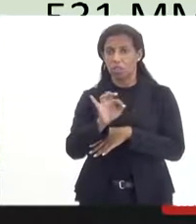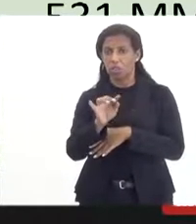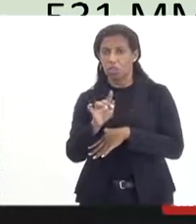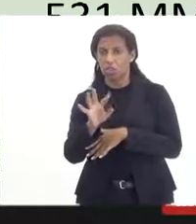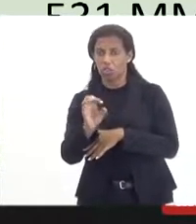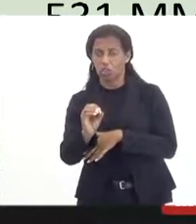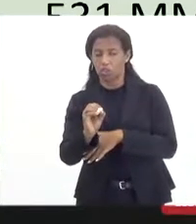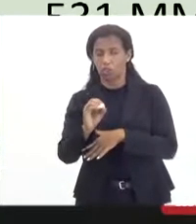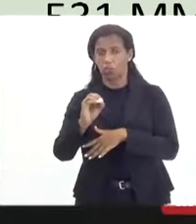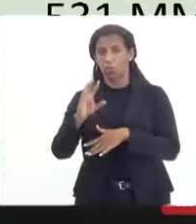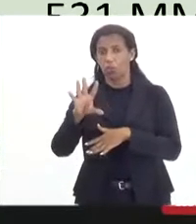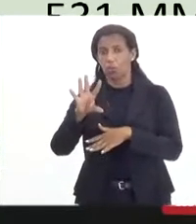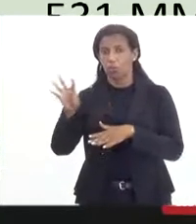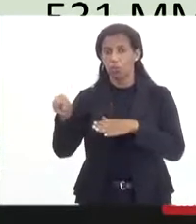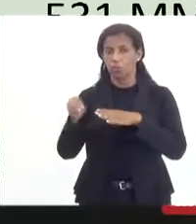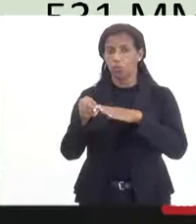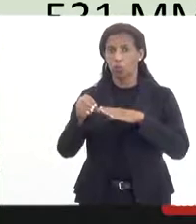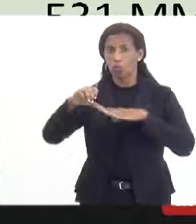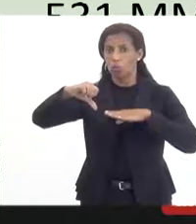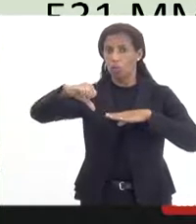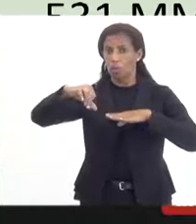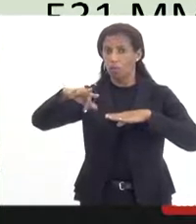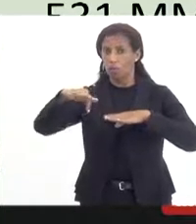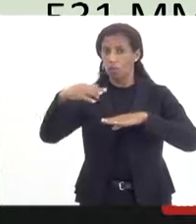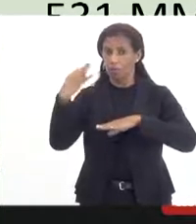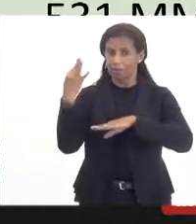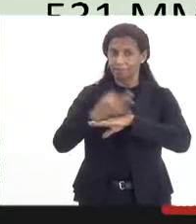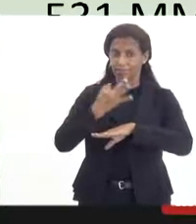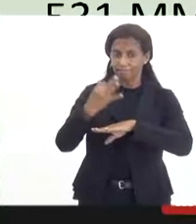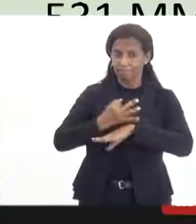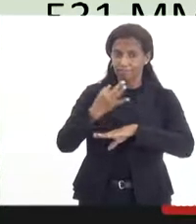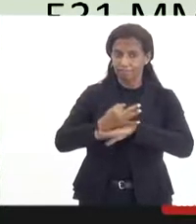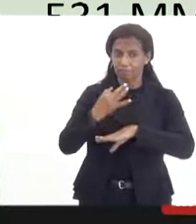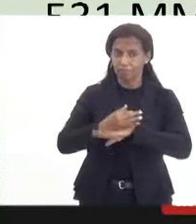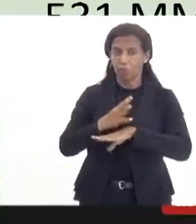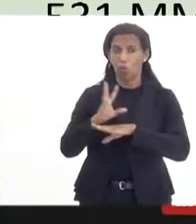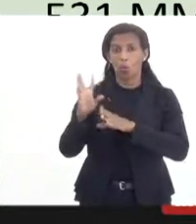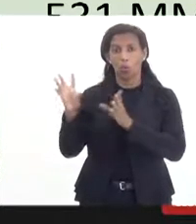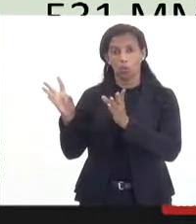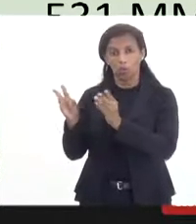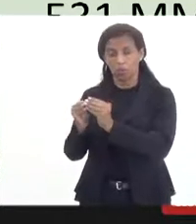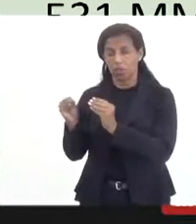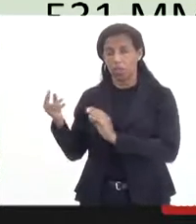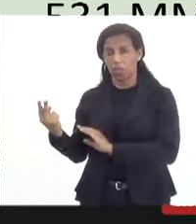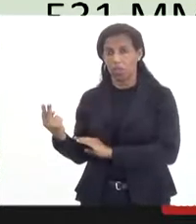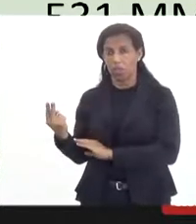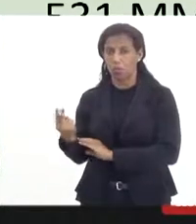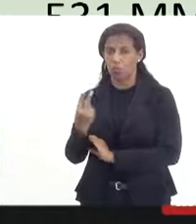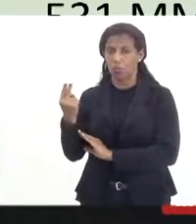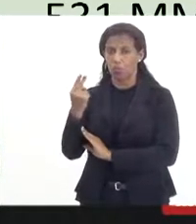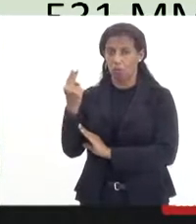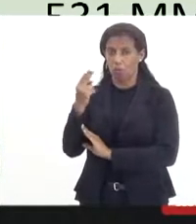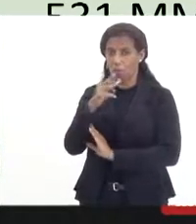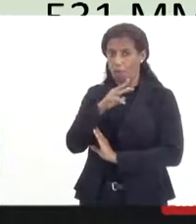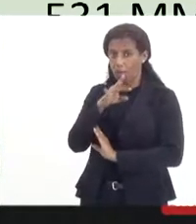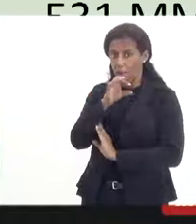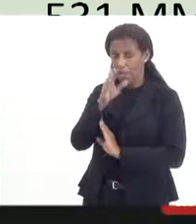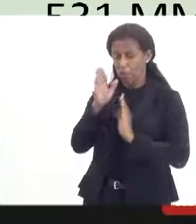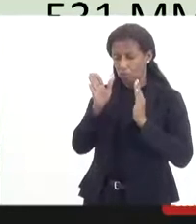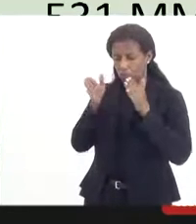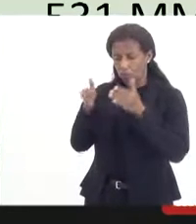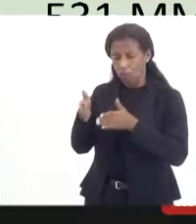relação aos 9 bilhões de reais, ele persista na medida em que há um contencioso e um mérito que nós